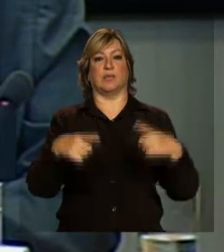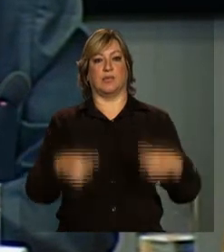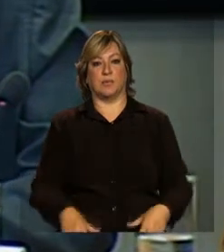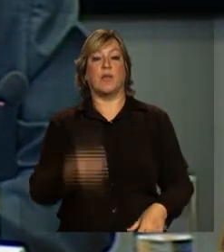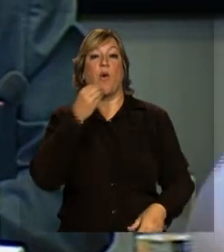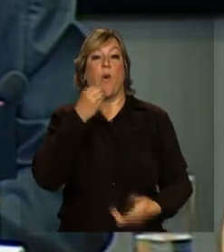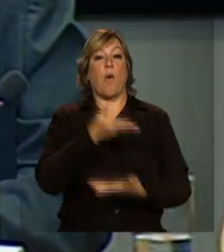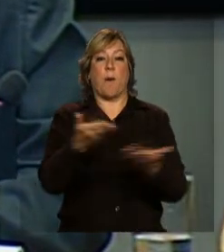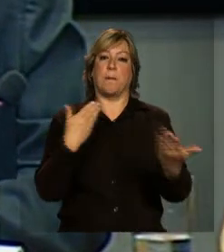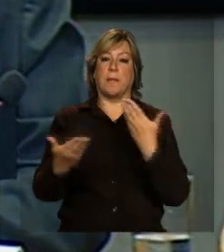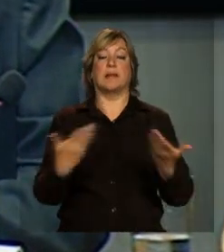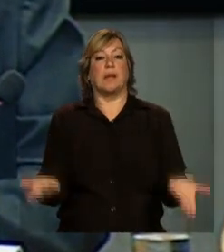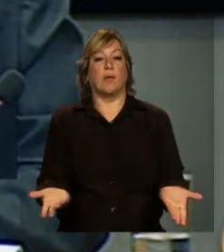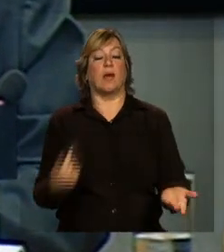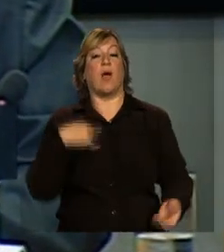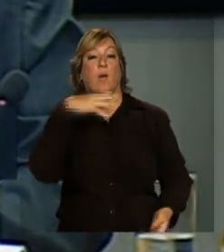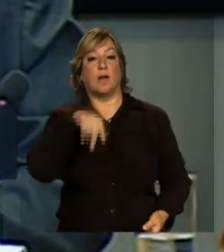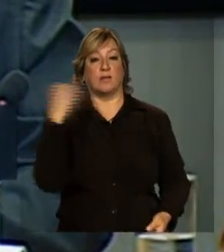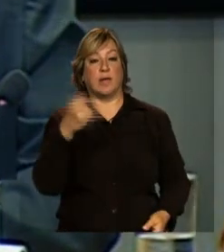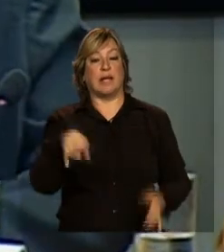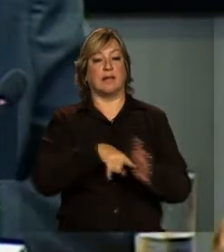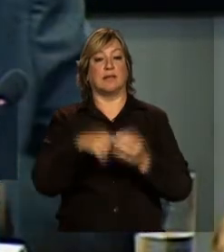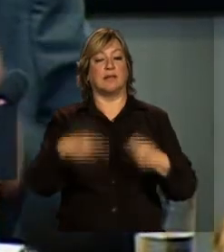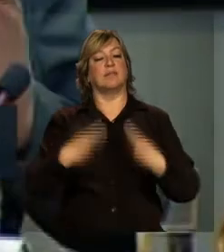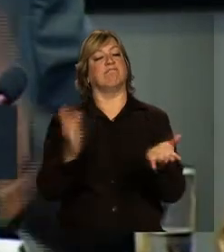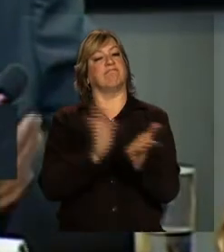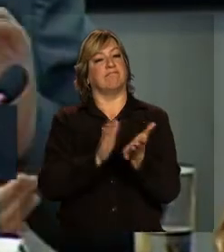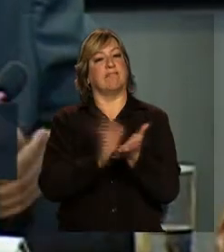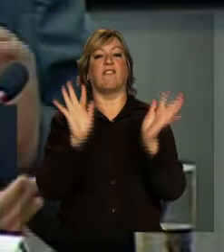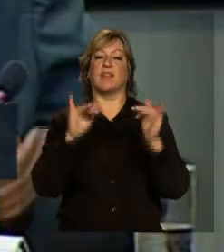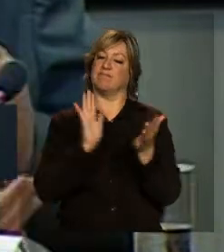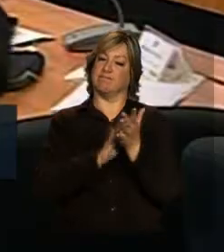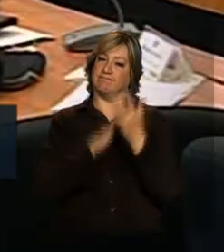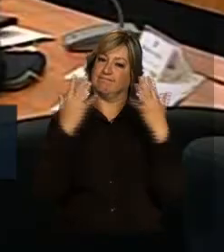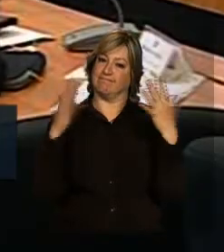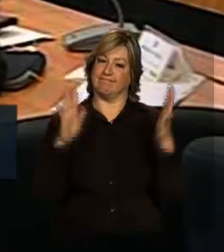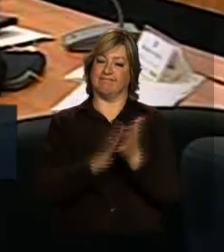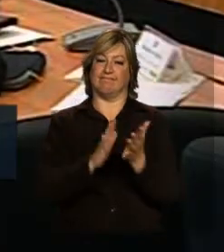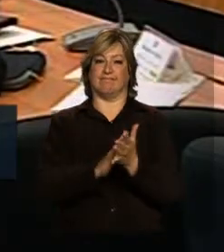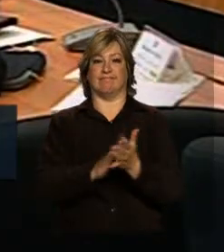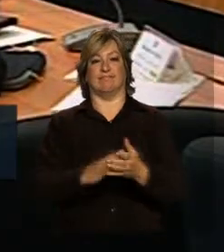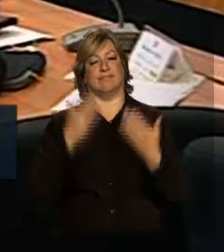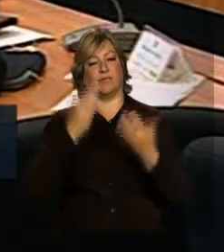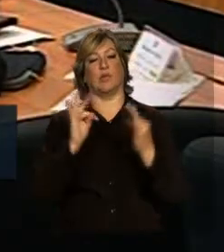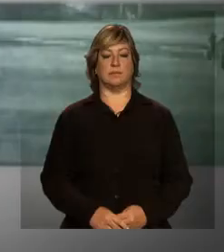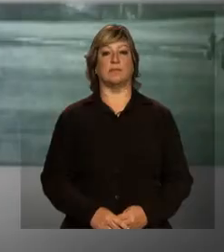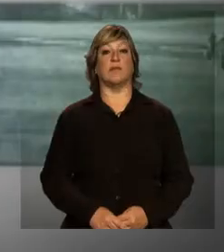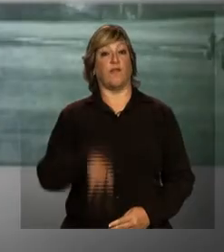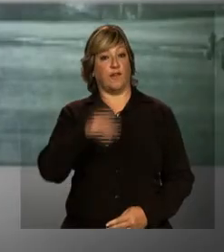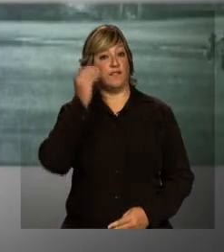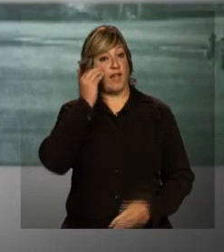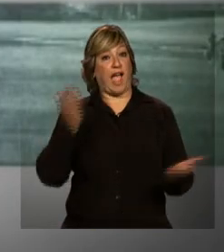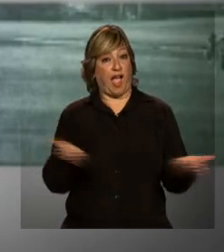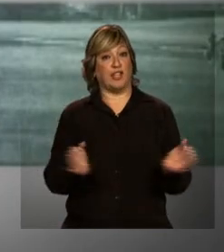a oportunidade. E eu acho que o balanço merece também uma salva de palmas. Né? Muito obrigado a todos.